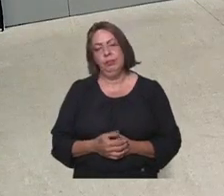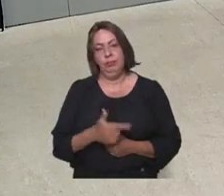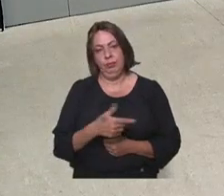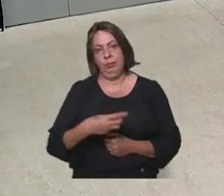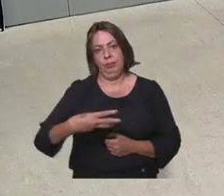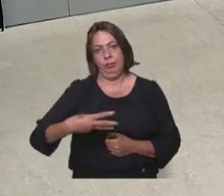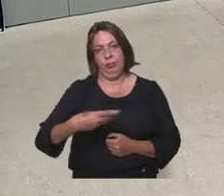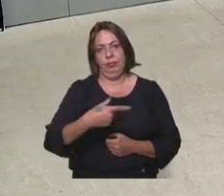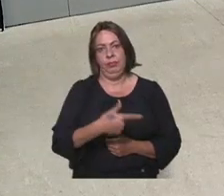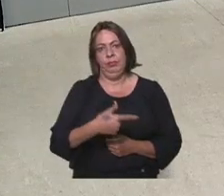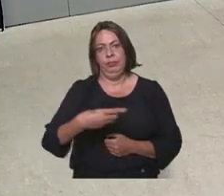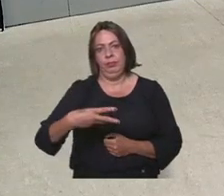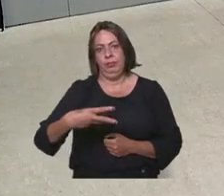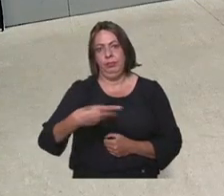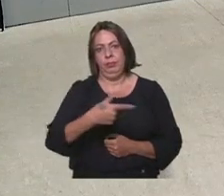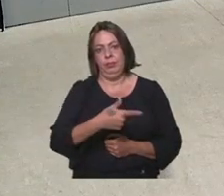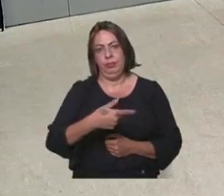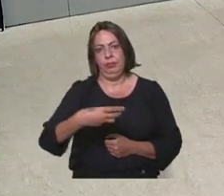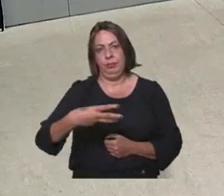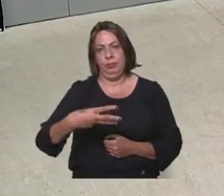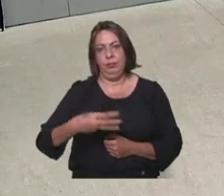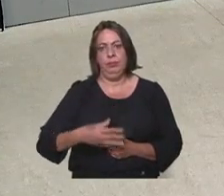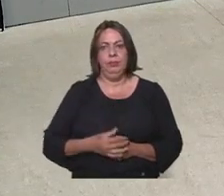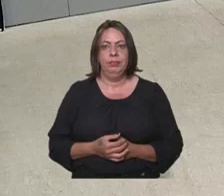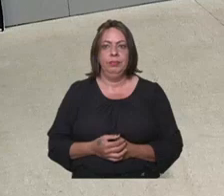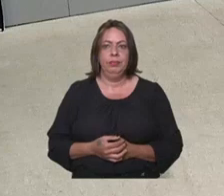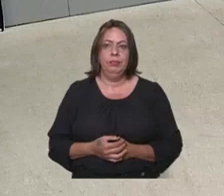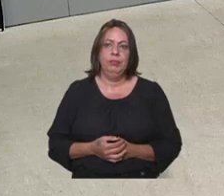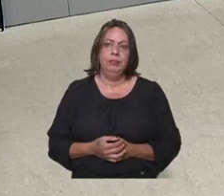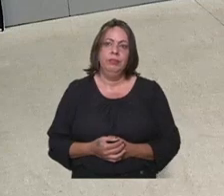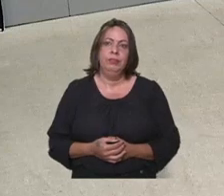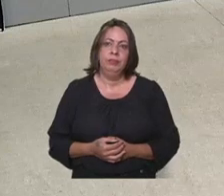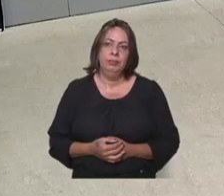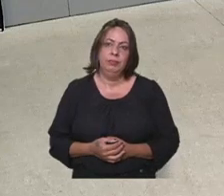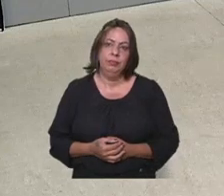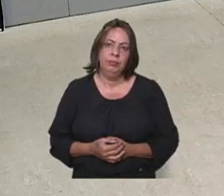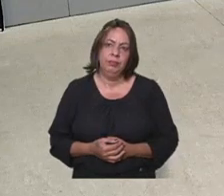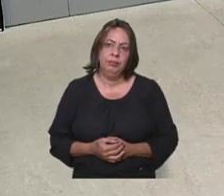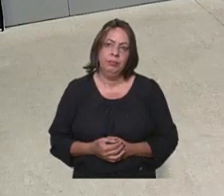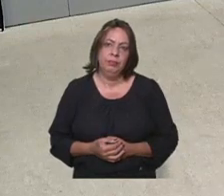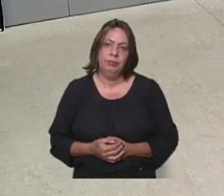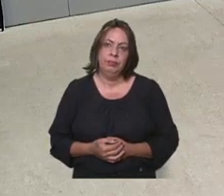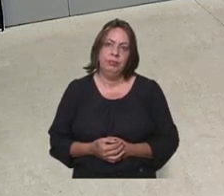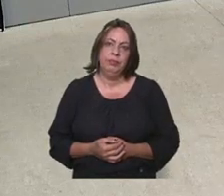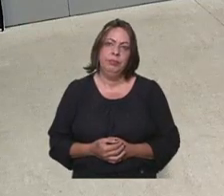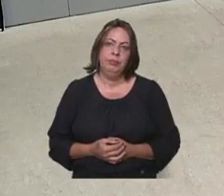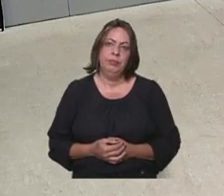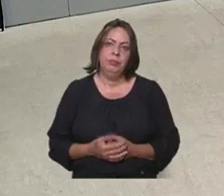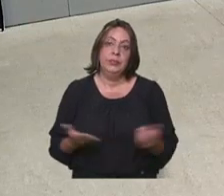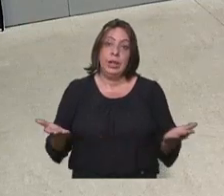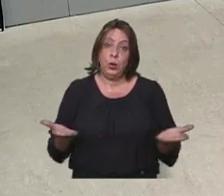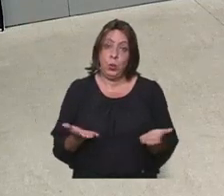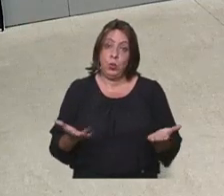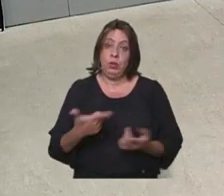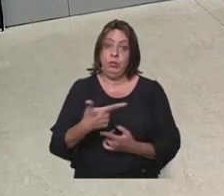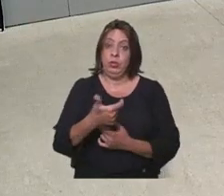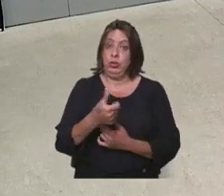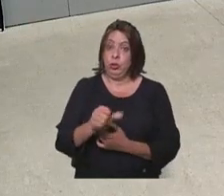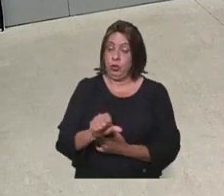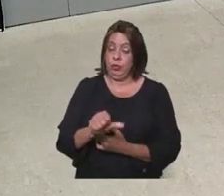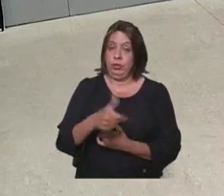o número 23, 23, 44, 47, 23 e agora